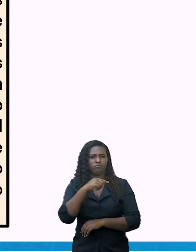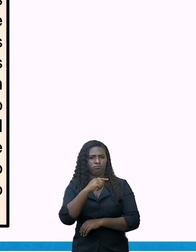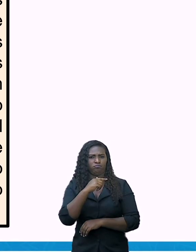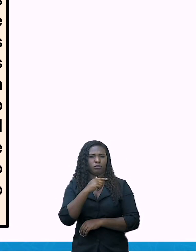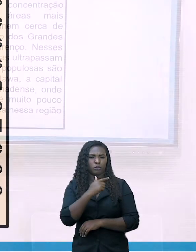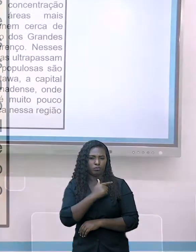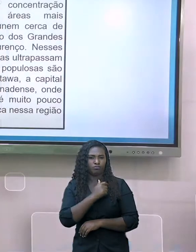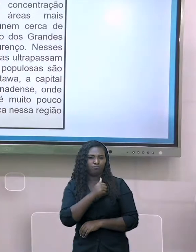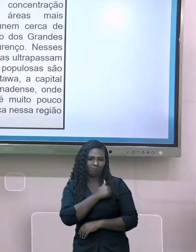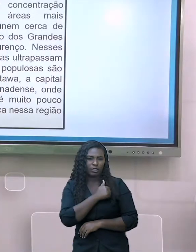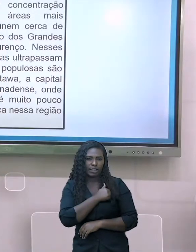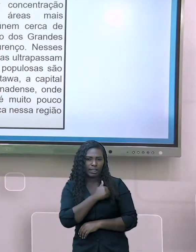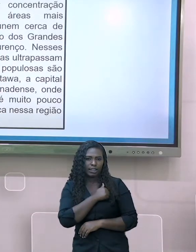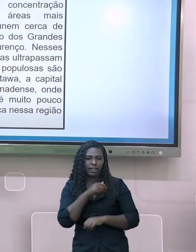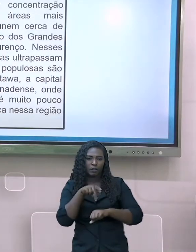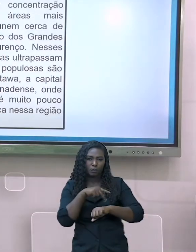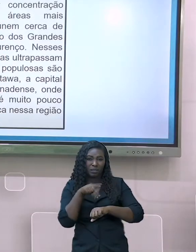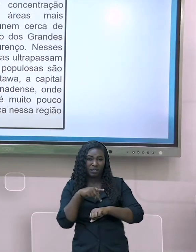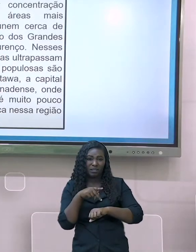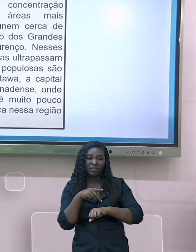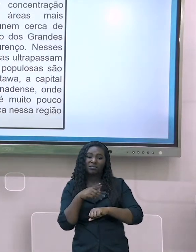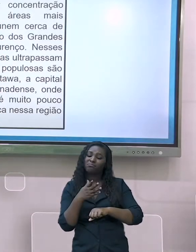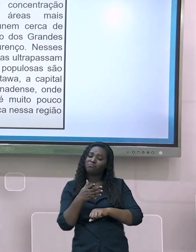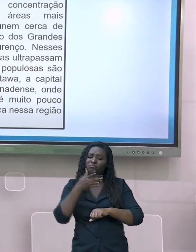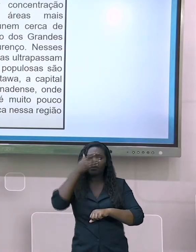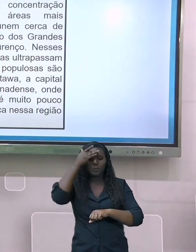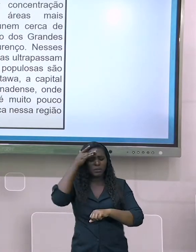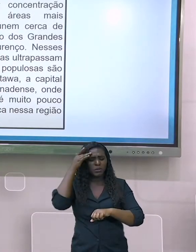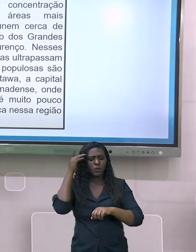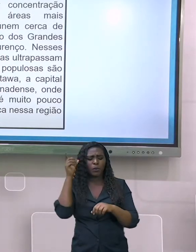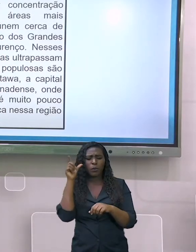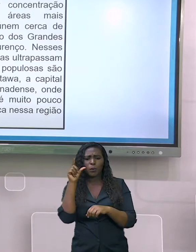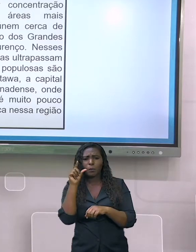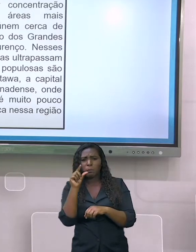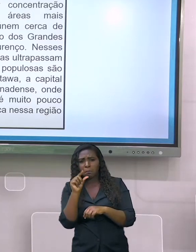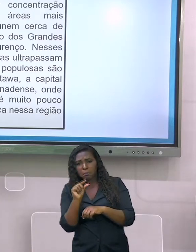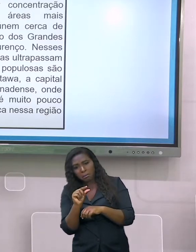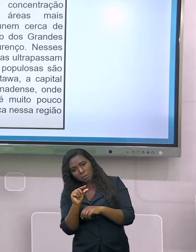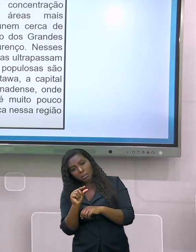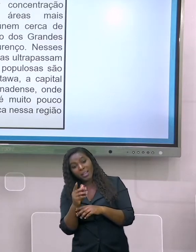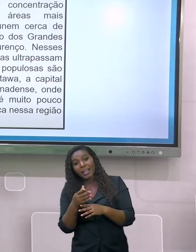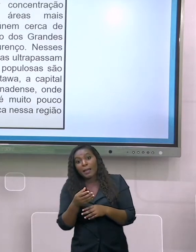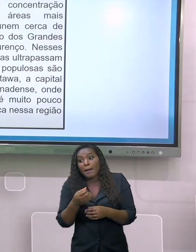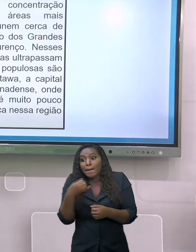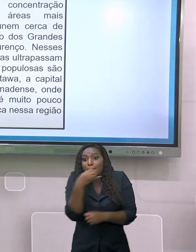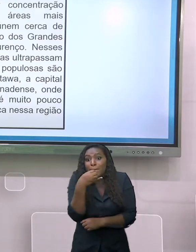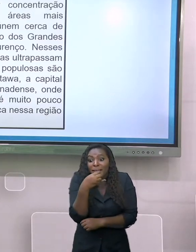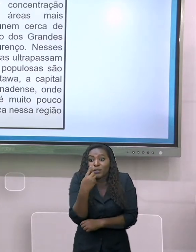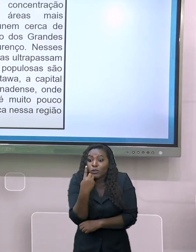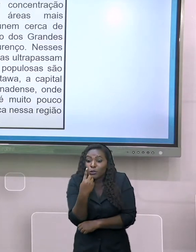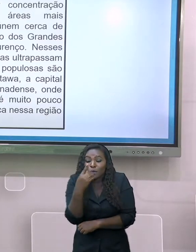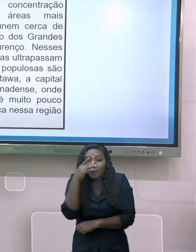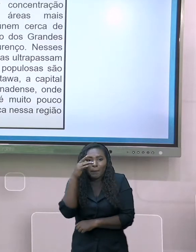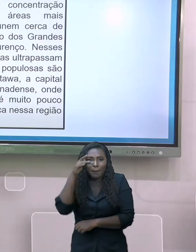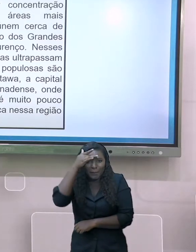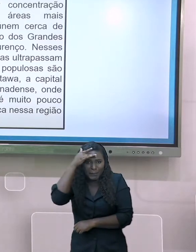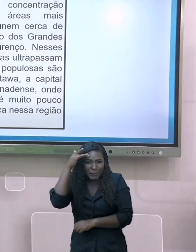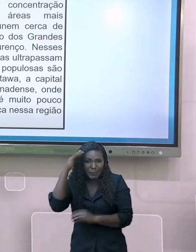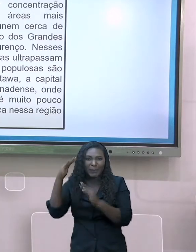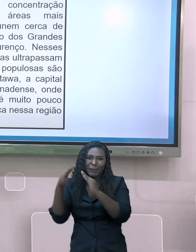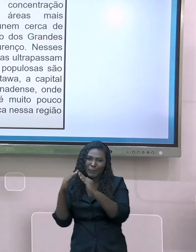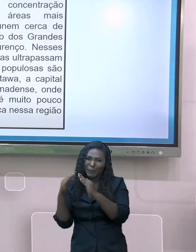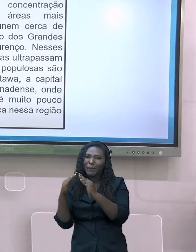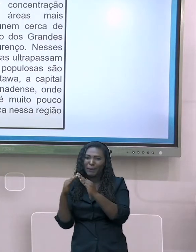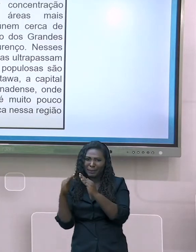povoado, chegando a menos de 1 habitante por quilômetro quadrado. Eles não cortam ninguém não, viu,